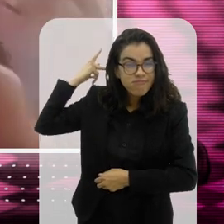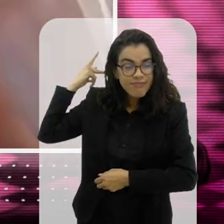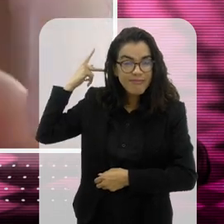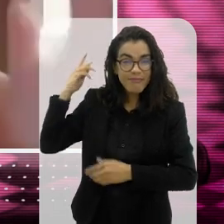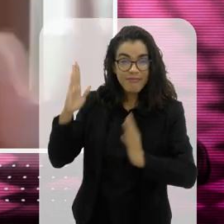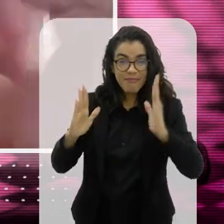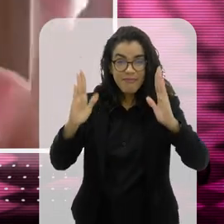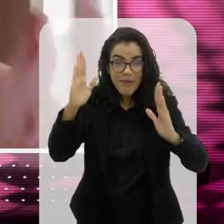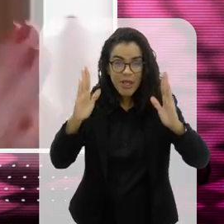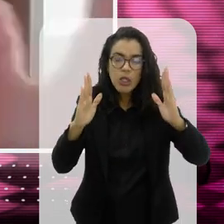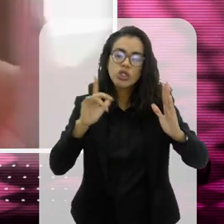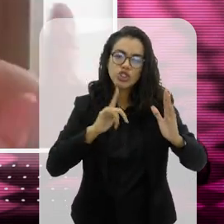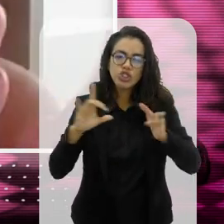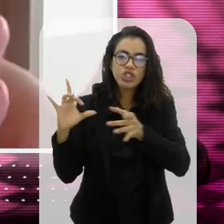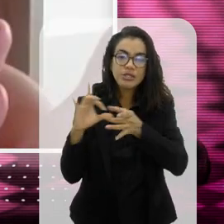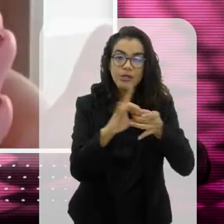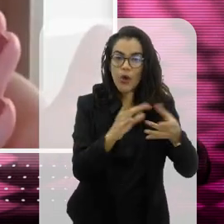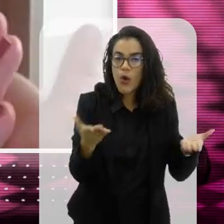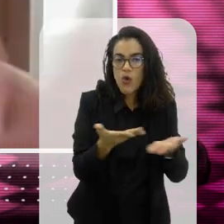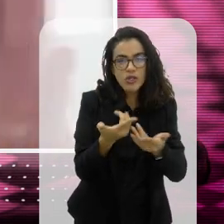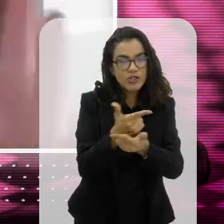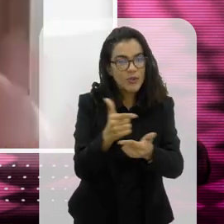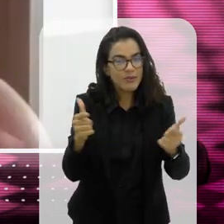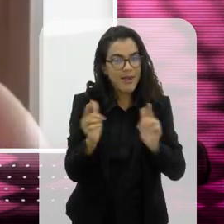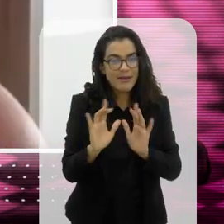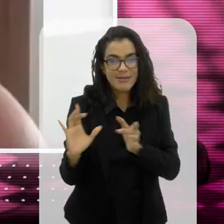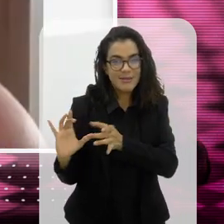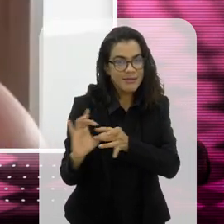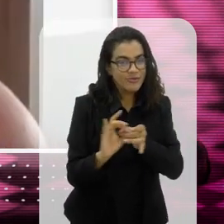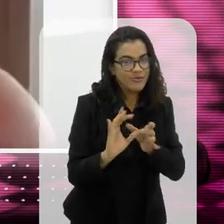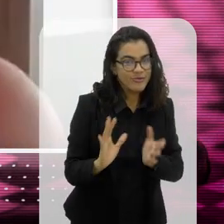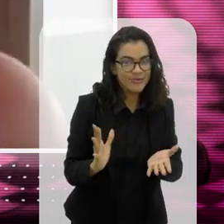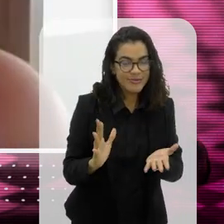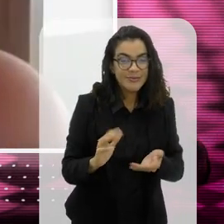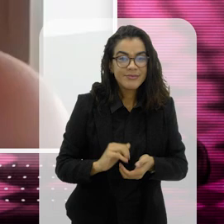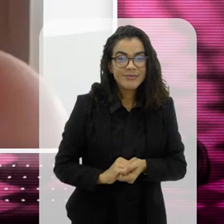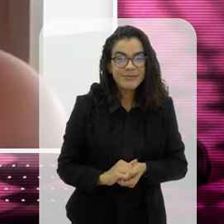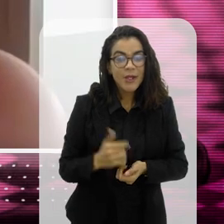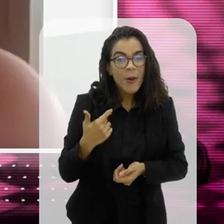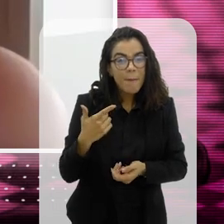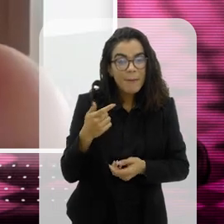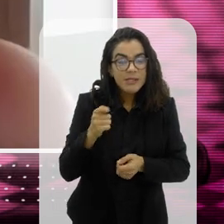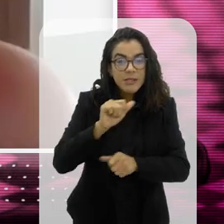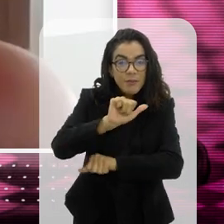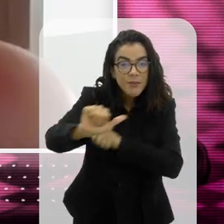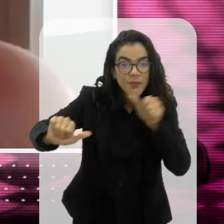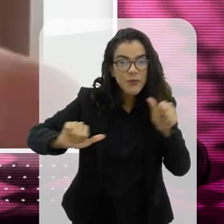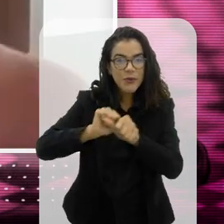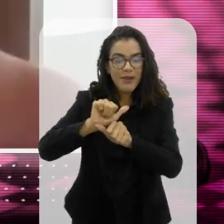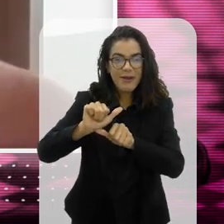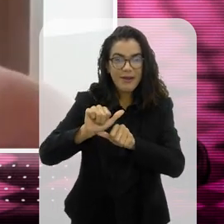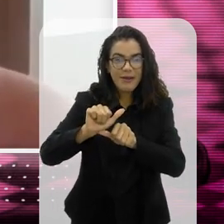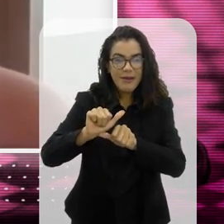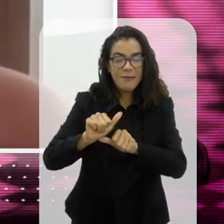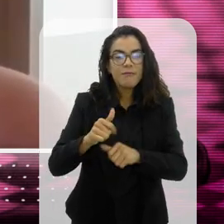tempo, para aquela época fez muito sentido. Hoje em dia não faz mais. Então a gente precisa dar conta de